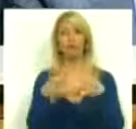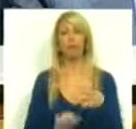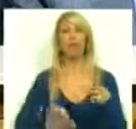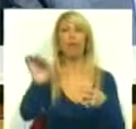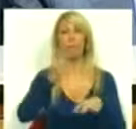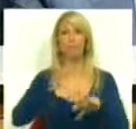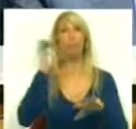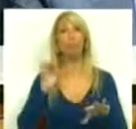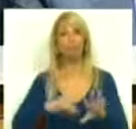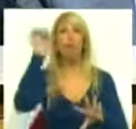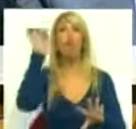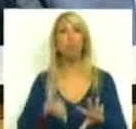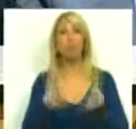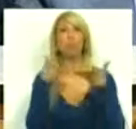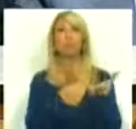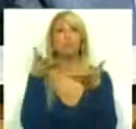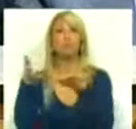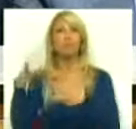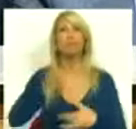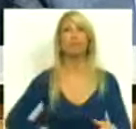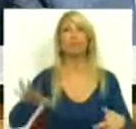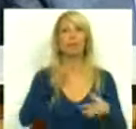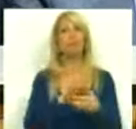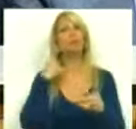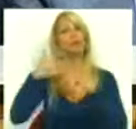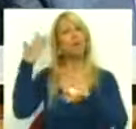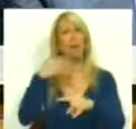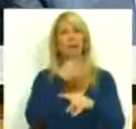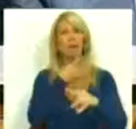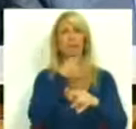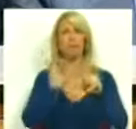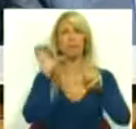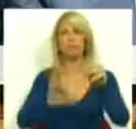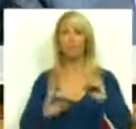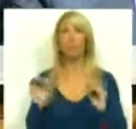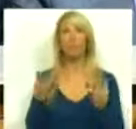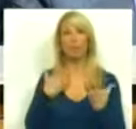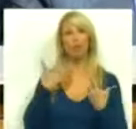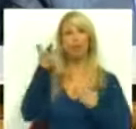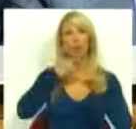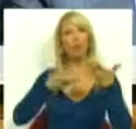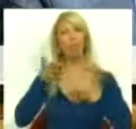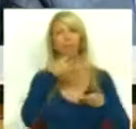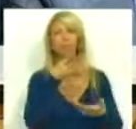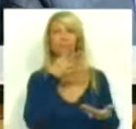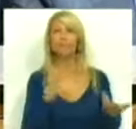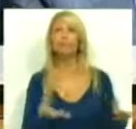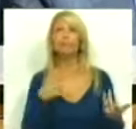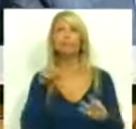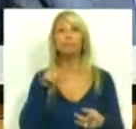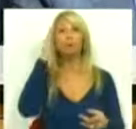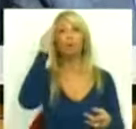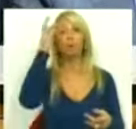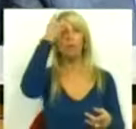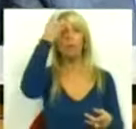acabei de descrever e que, de alguma forma, também partilhou connosco na sua intervenção inicial, e pela visão que tem relativamente